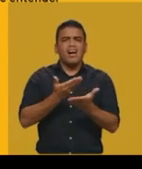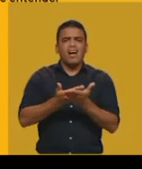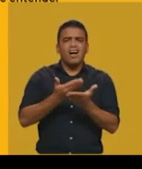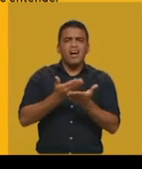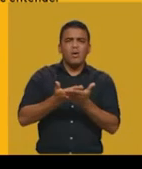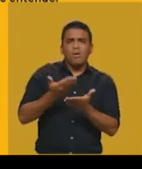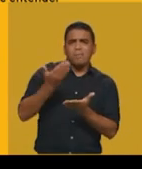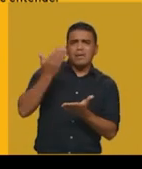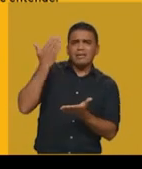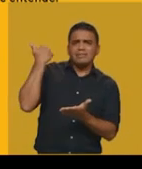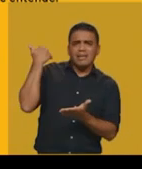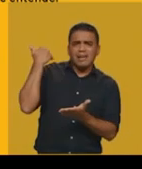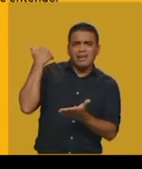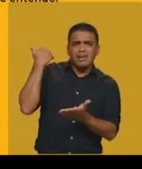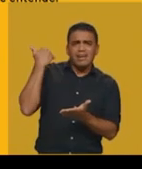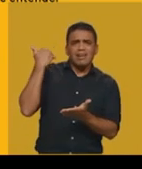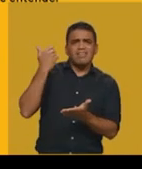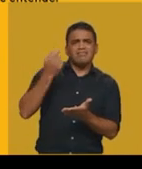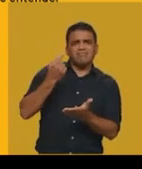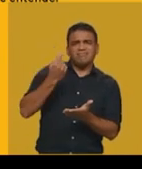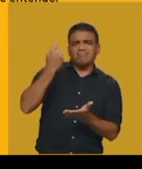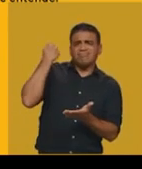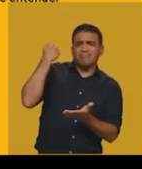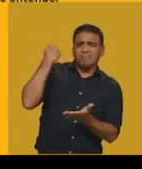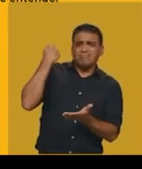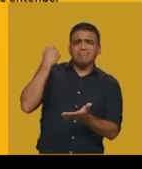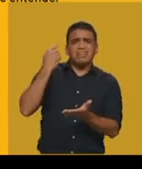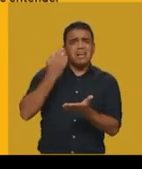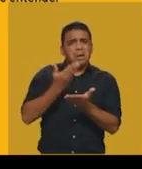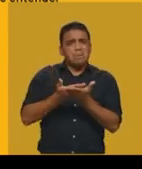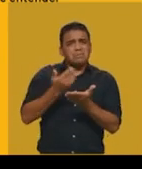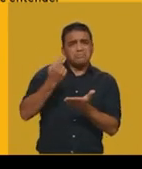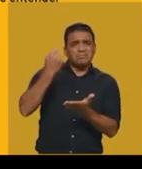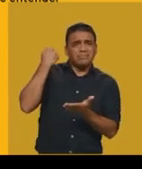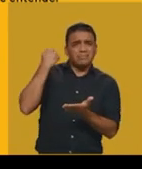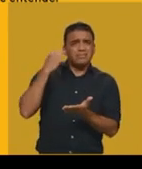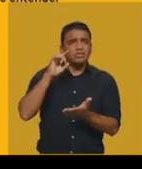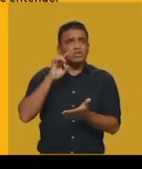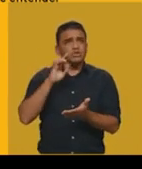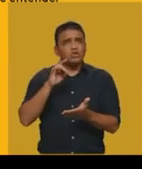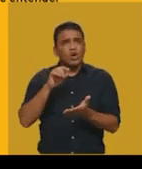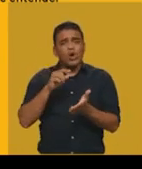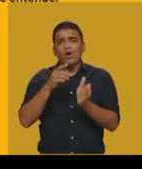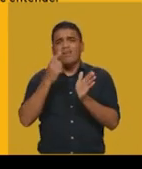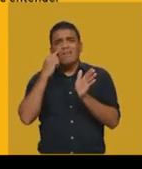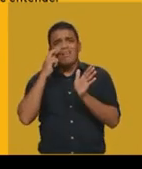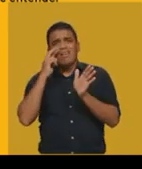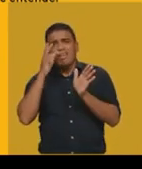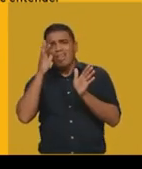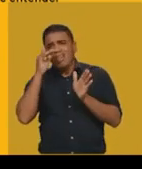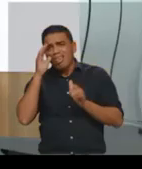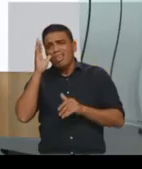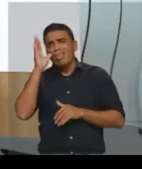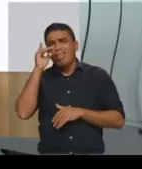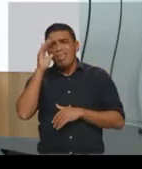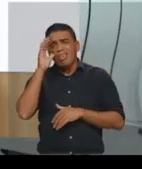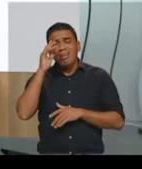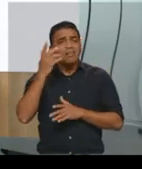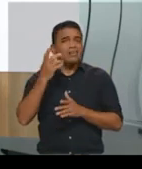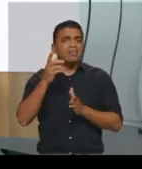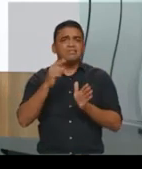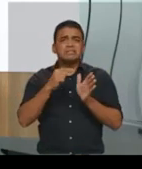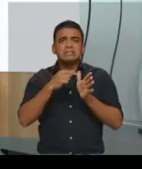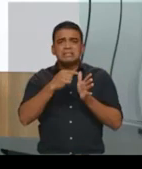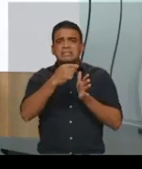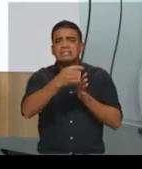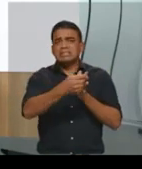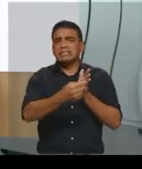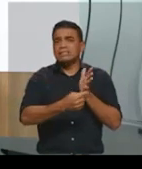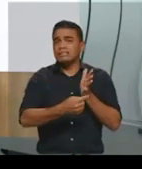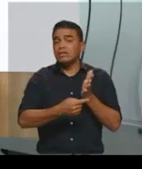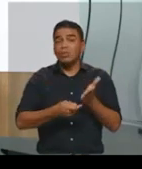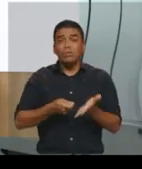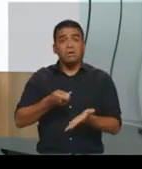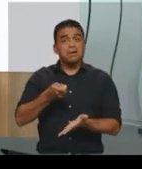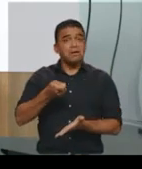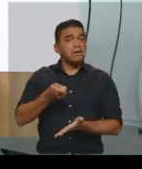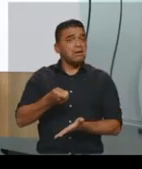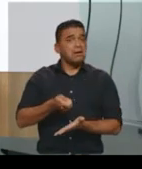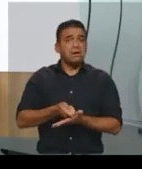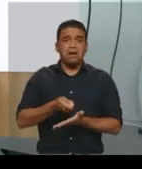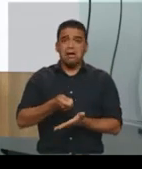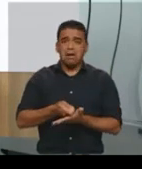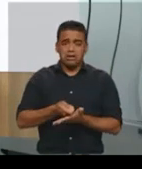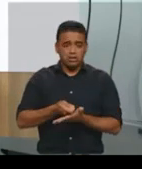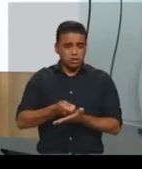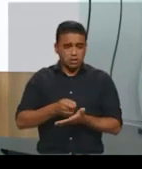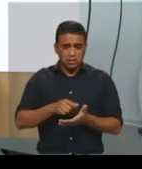desse combo que só as evidências, só os indícios, por si só, não são garantia de que haja